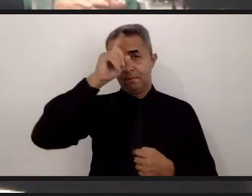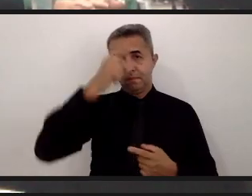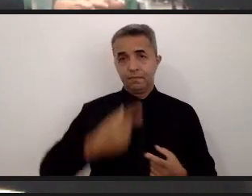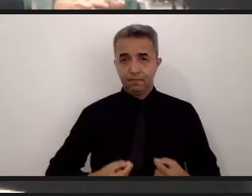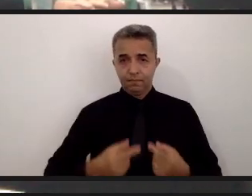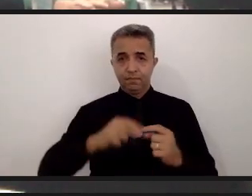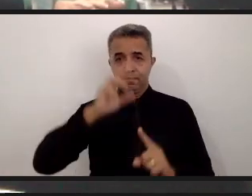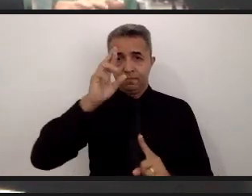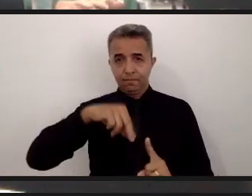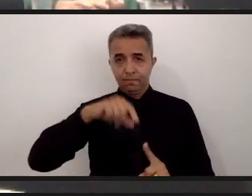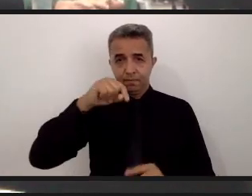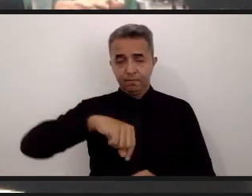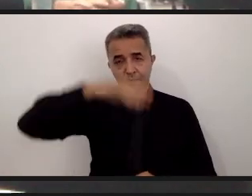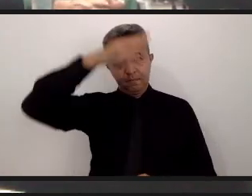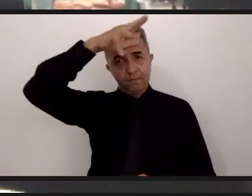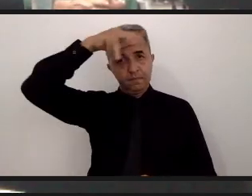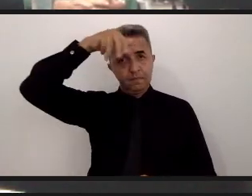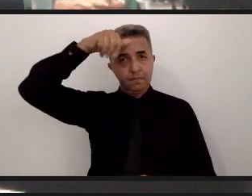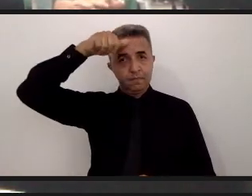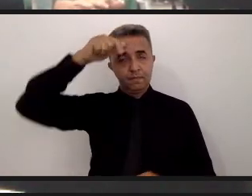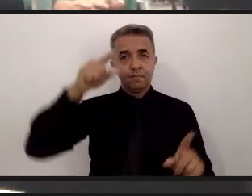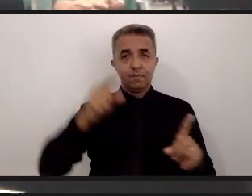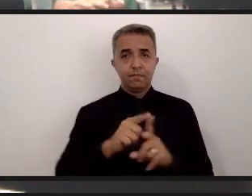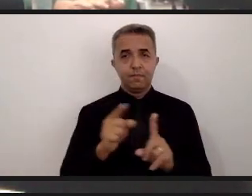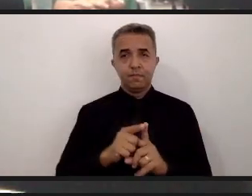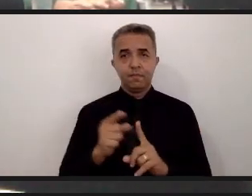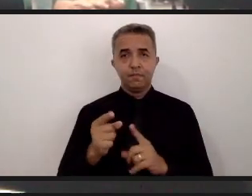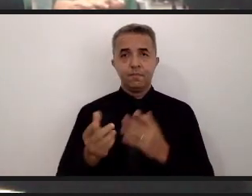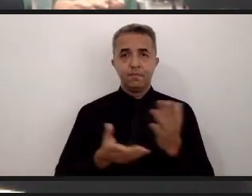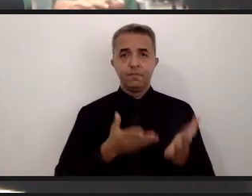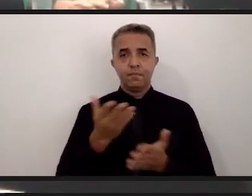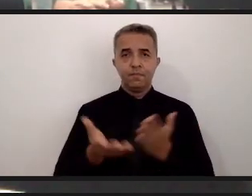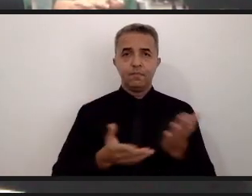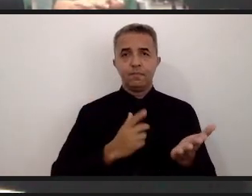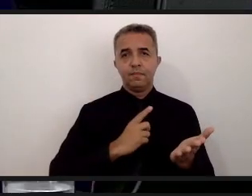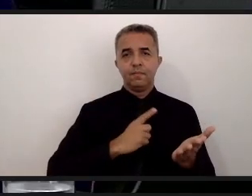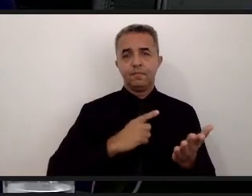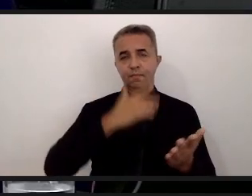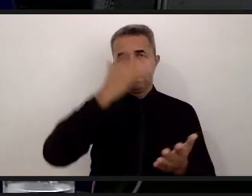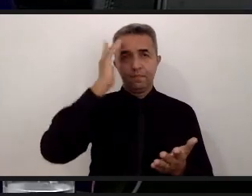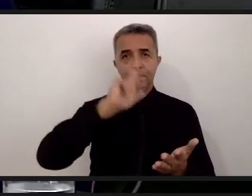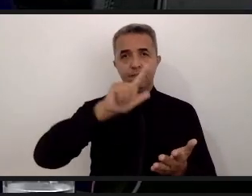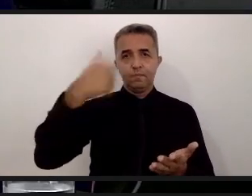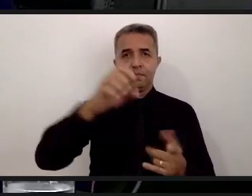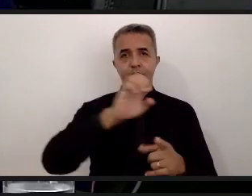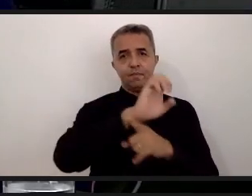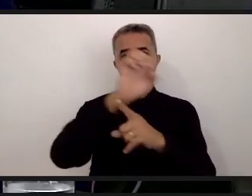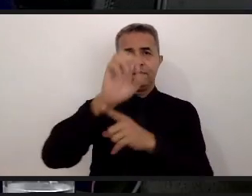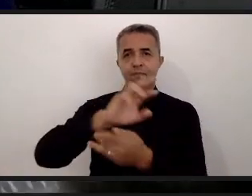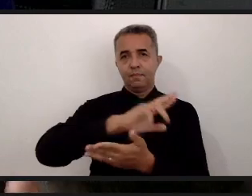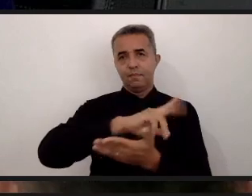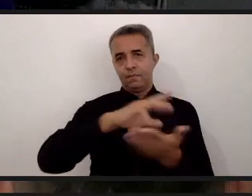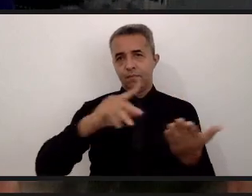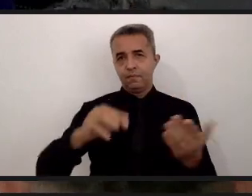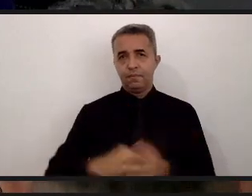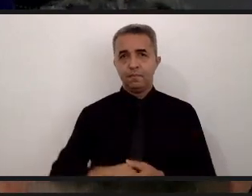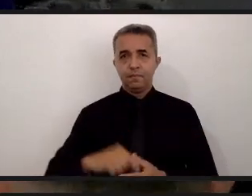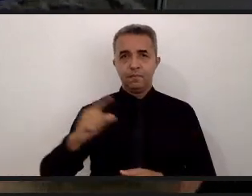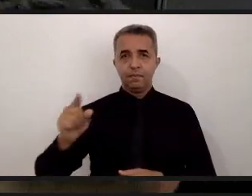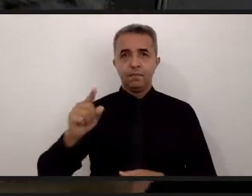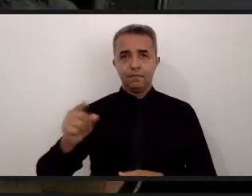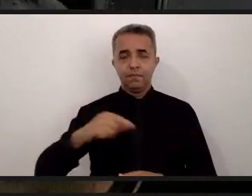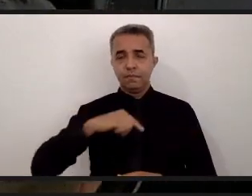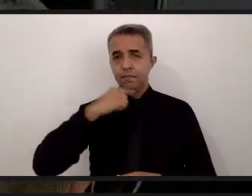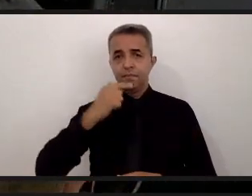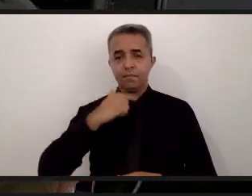Grosso, mas é um hospital que acaba atendendo uma boa parcela de outros estados também e não tem condições de fazer um tratamento